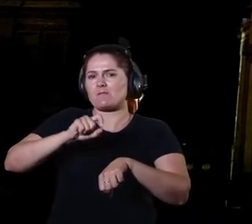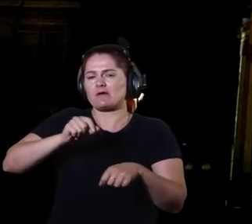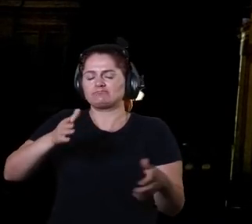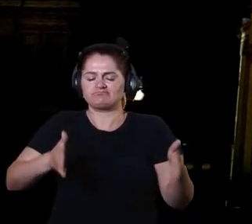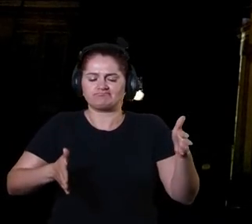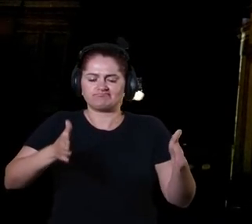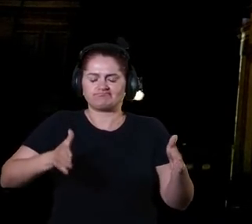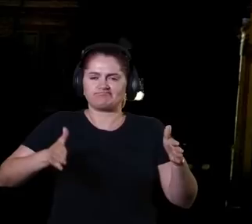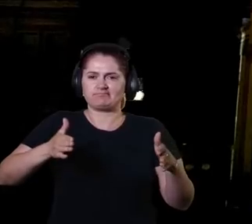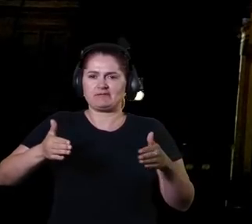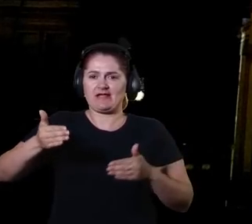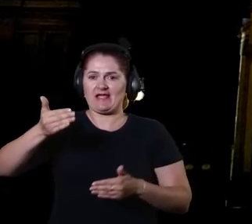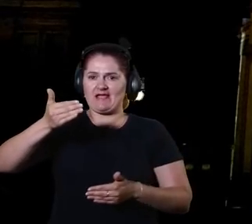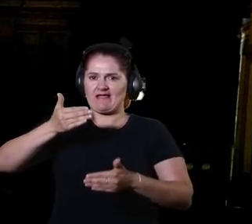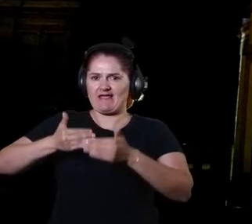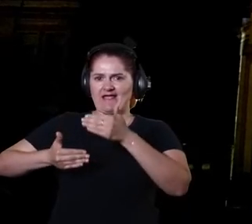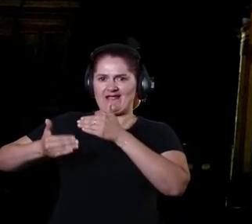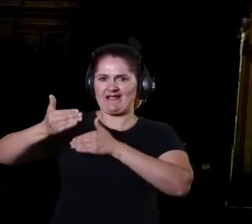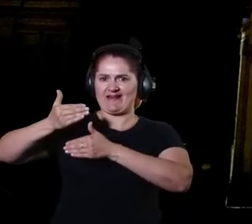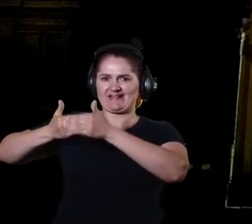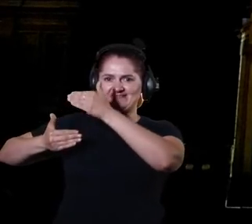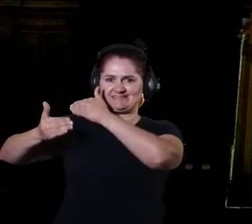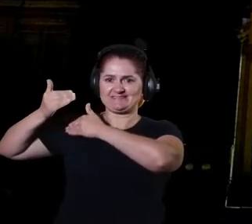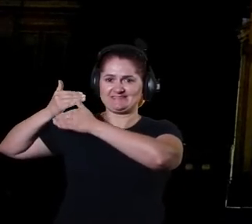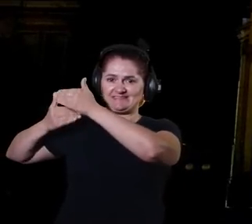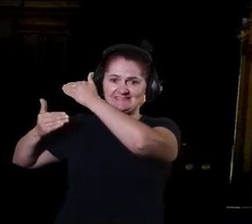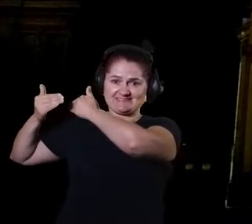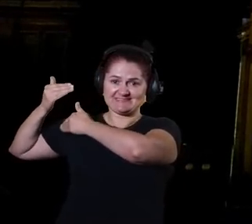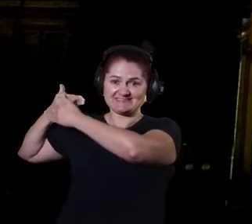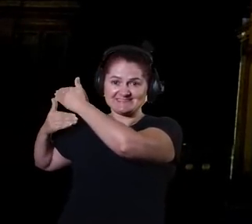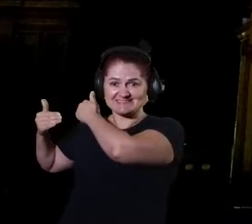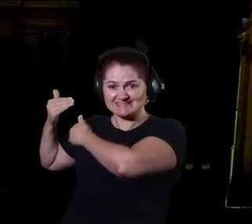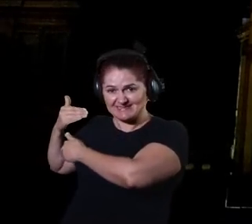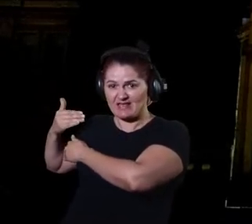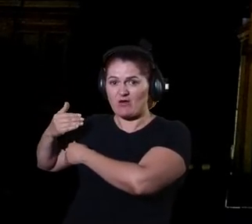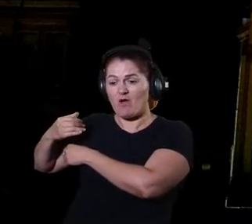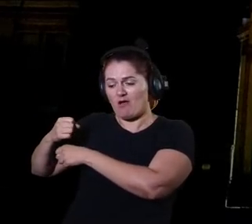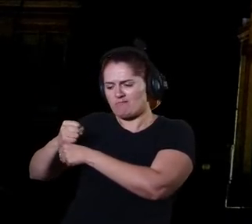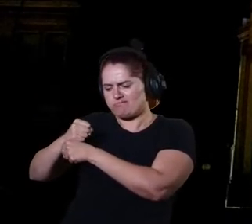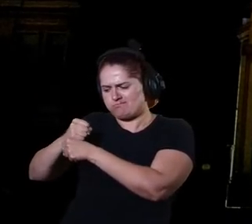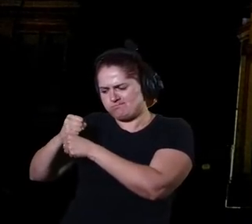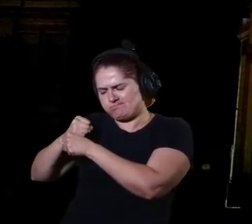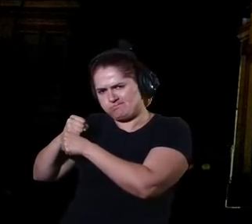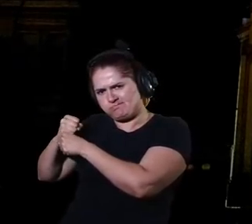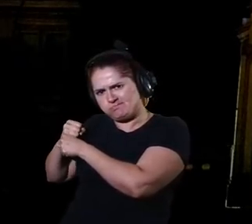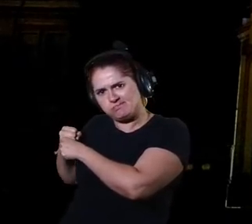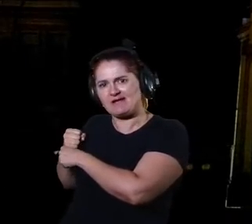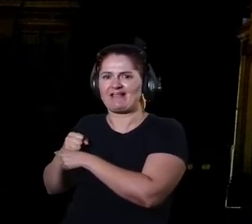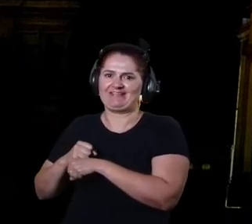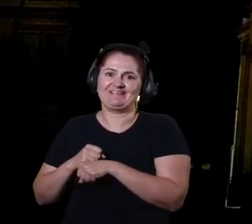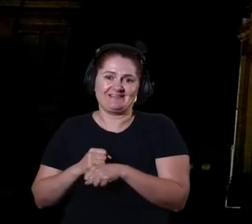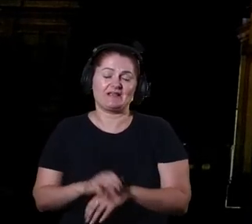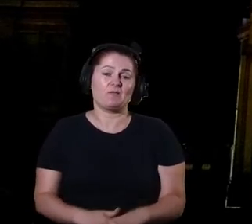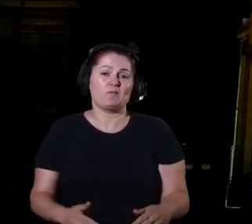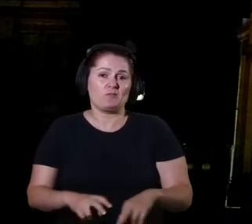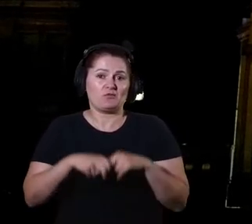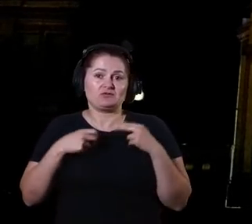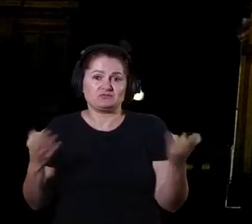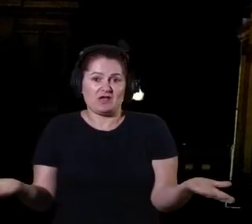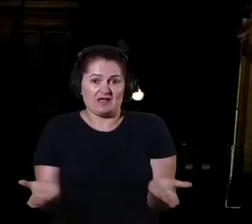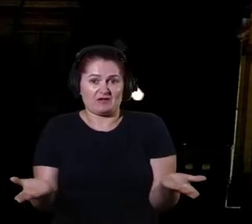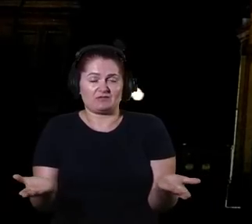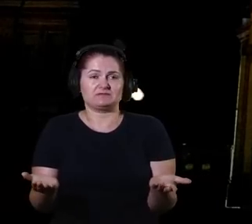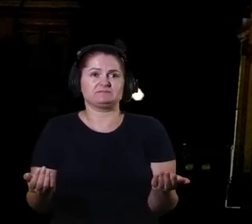de uma regressão, não de uma negativa, mas de uma regressão no tempo. Em instantes,